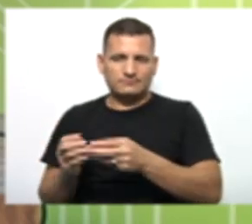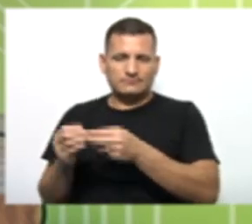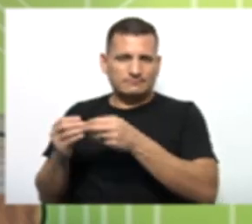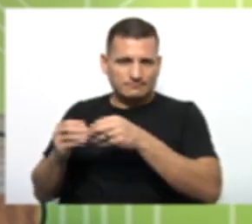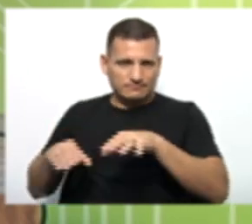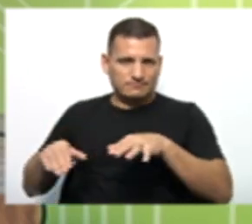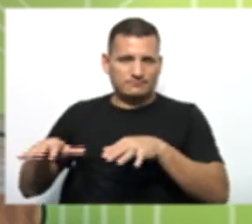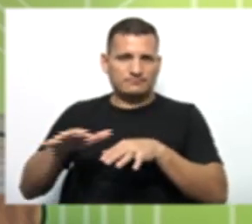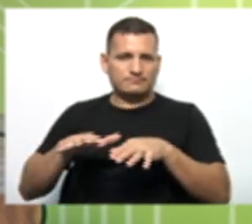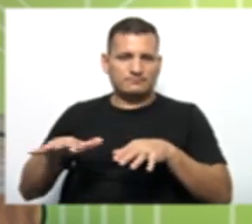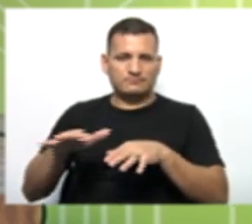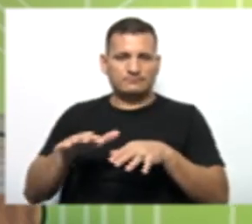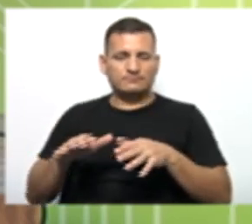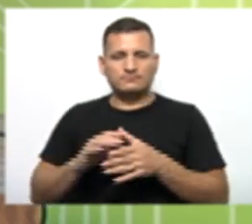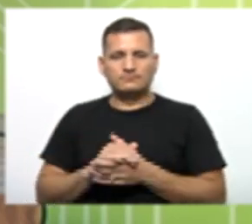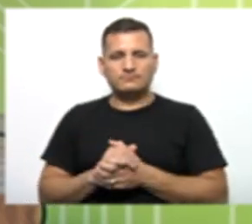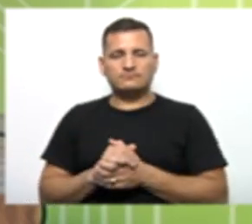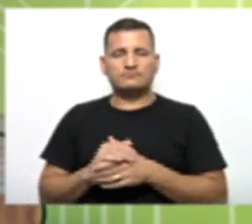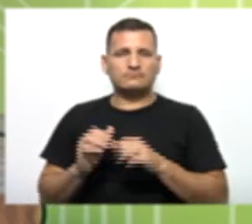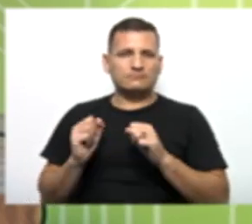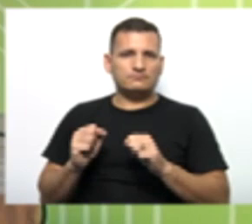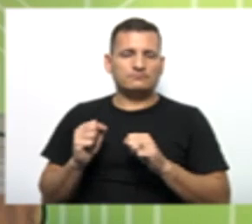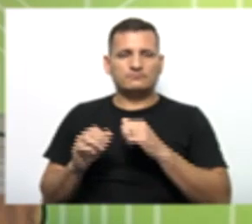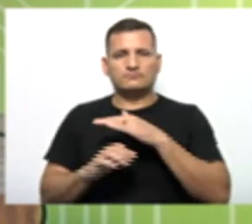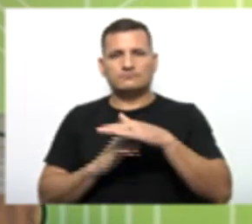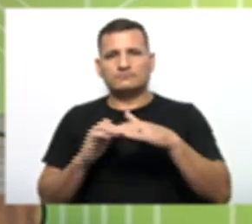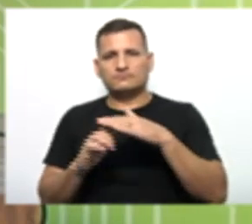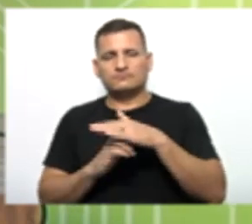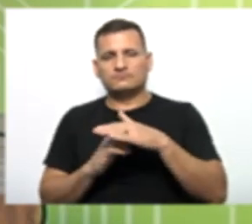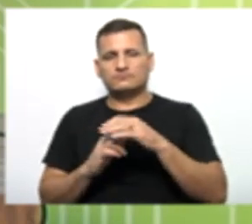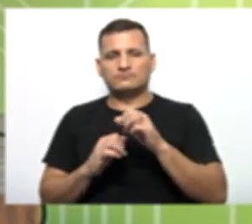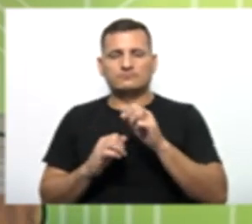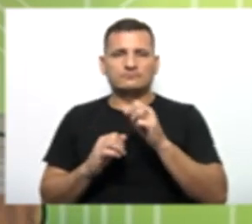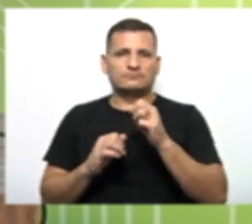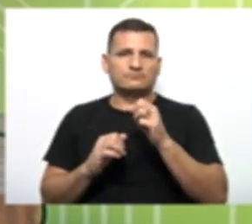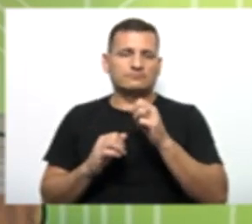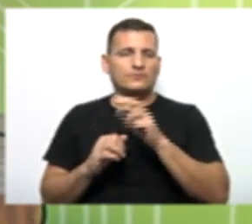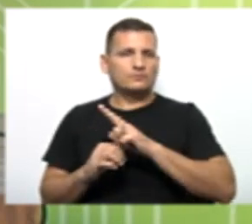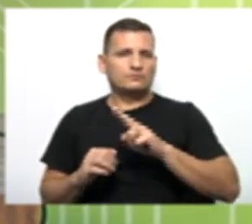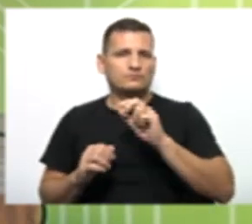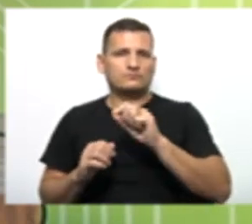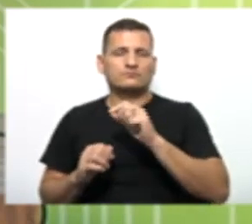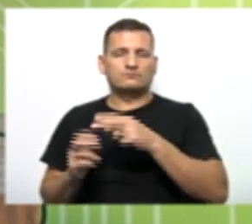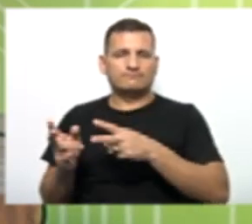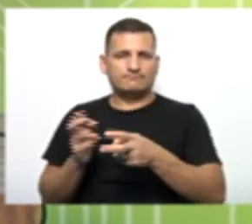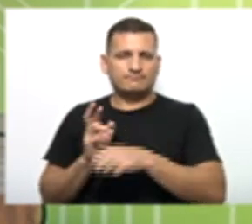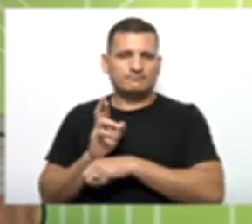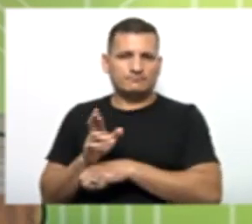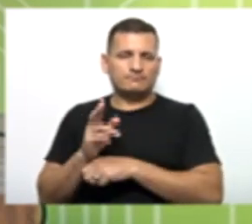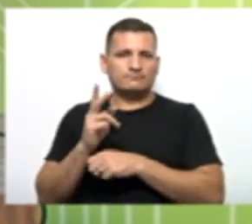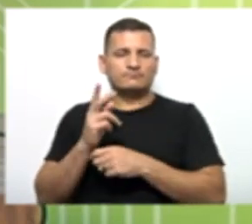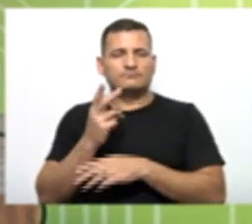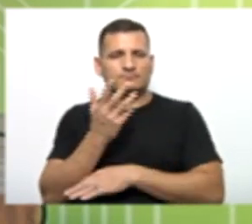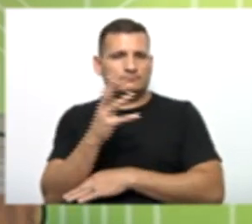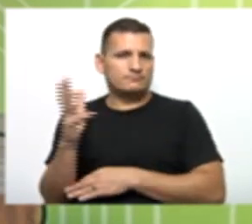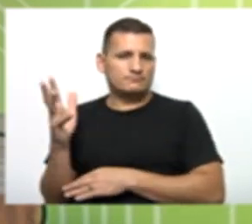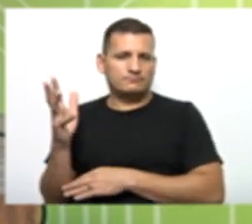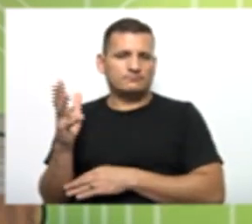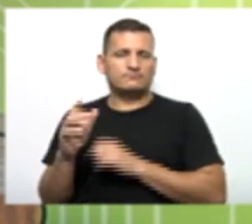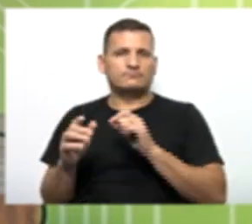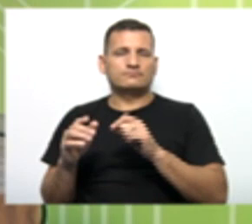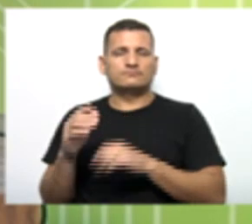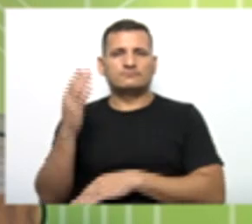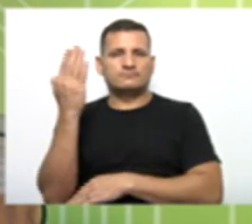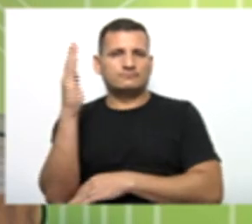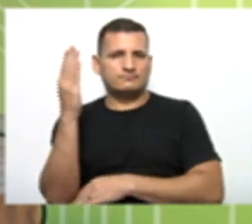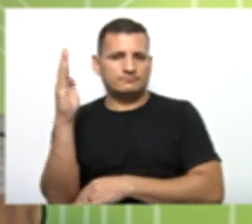ser de empresas ou empreendimentos que utilizem grandes quantidades de recursos naturais, como por exemplo, uma madeireira